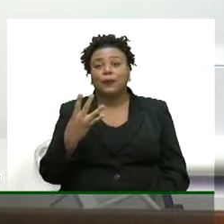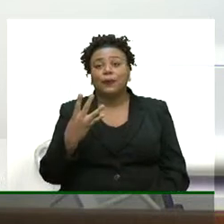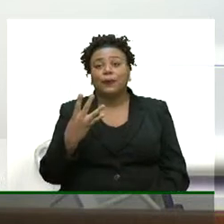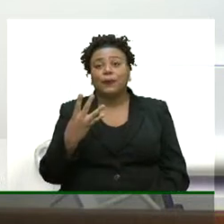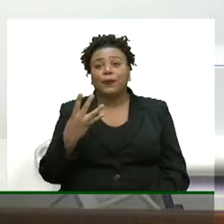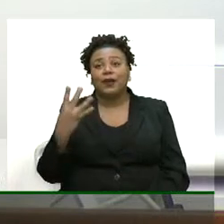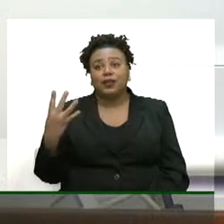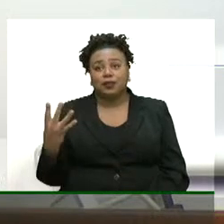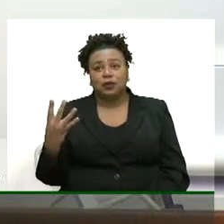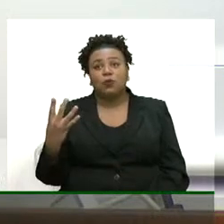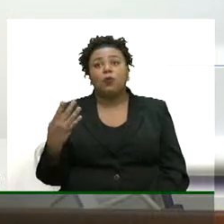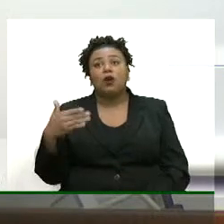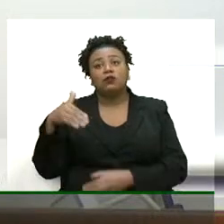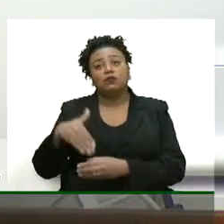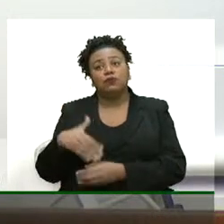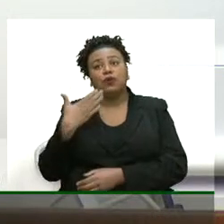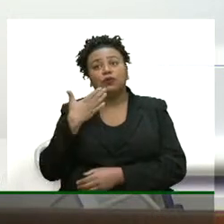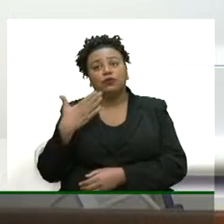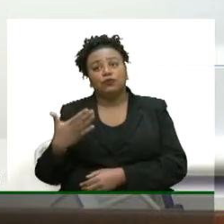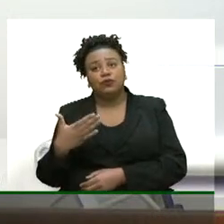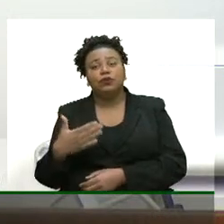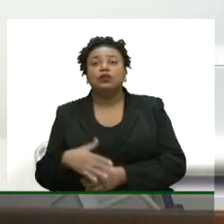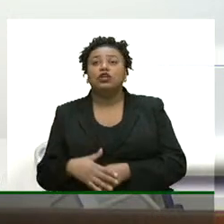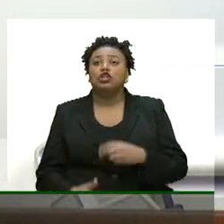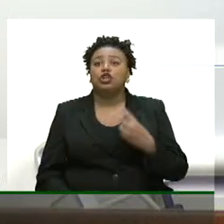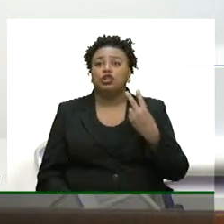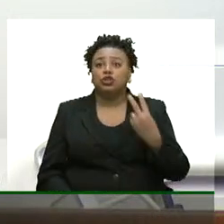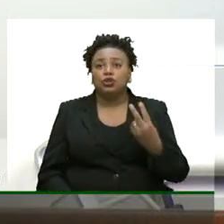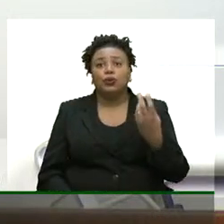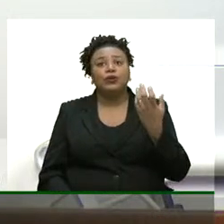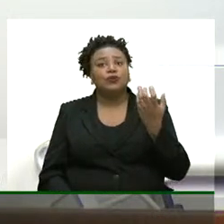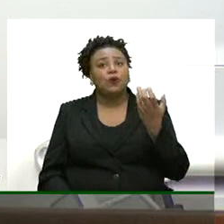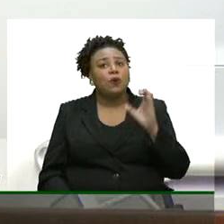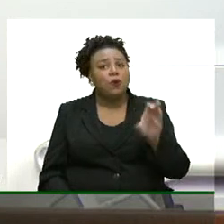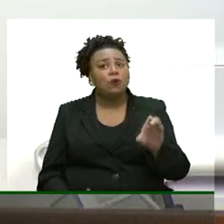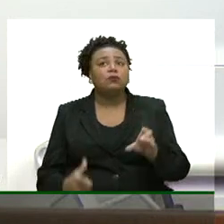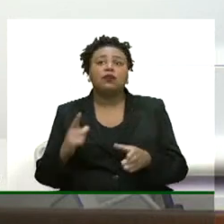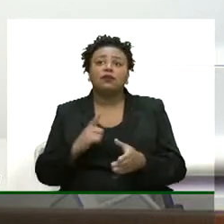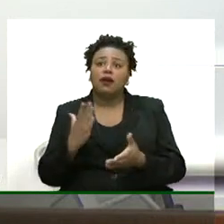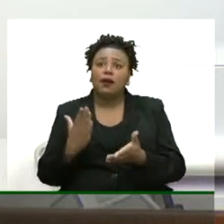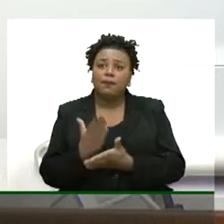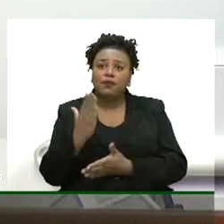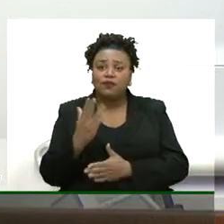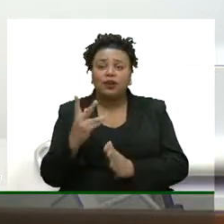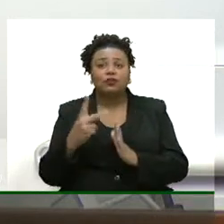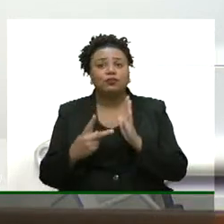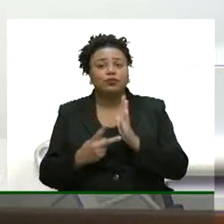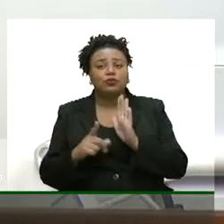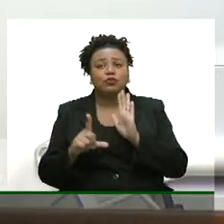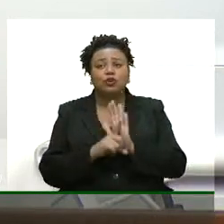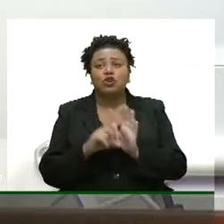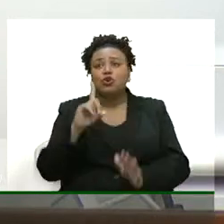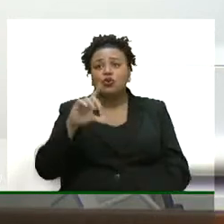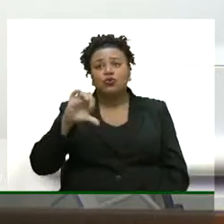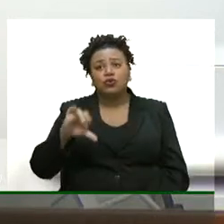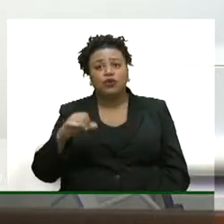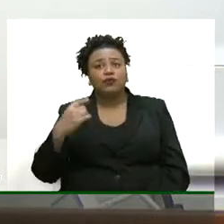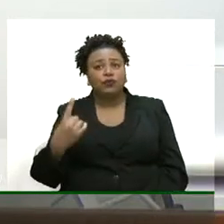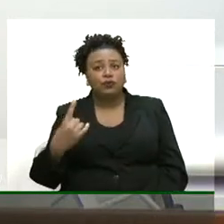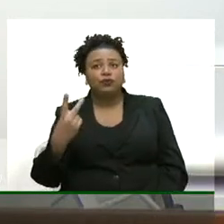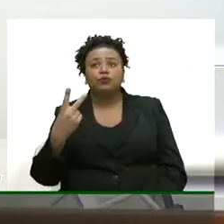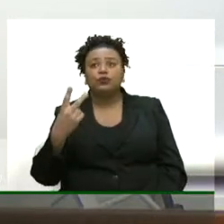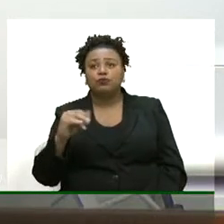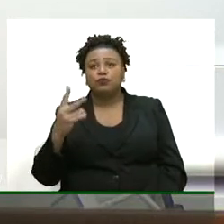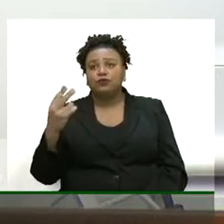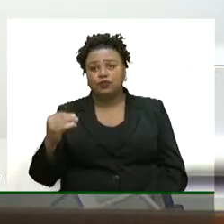Com 44 votos favoráveis e 2 votos contrários, está aprovado o projeto de lei 191-2020.